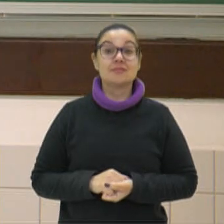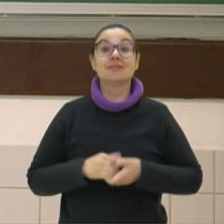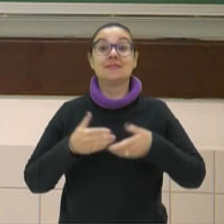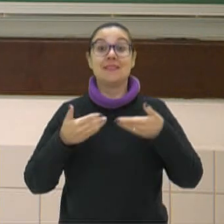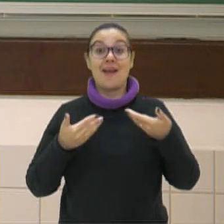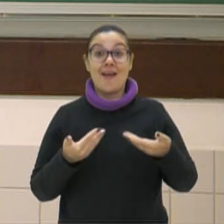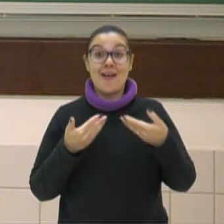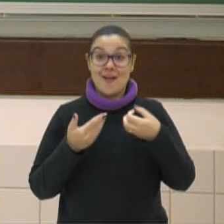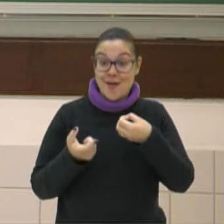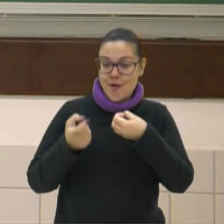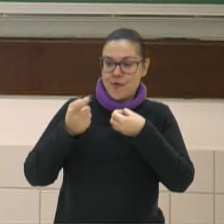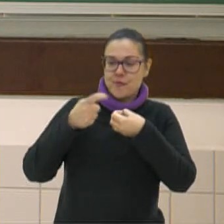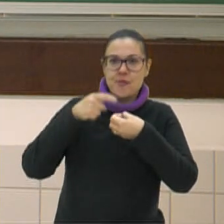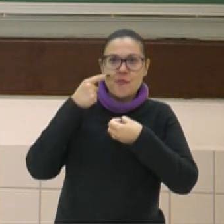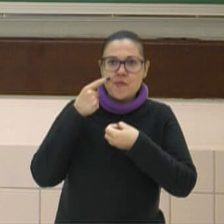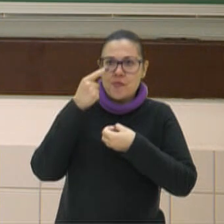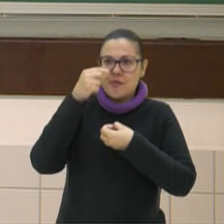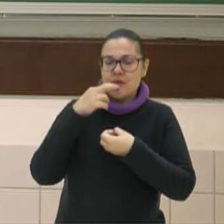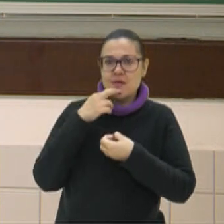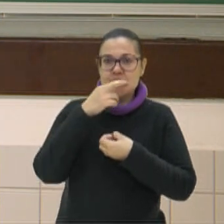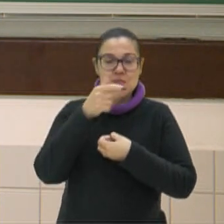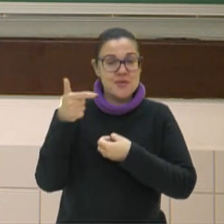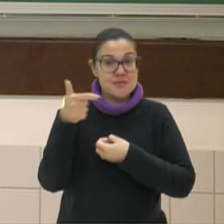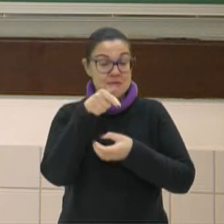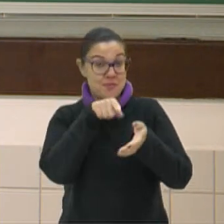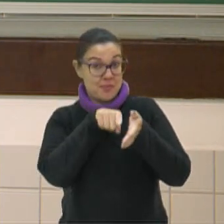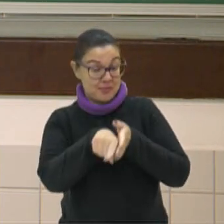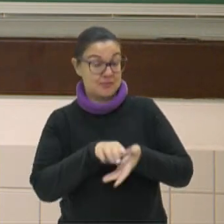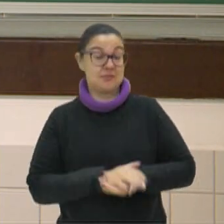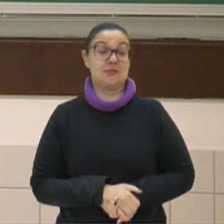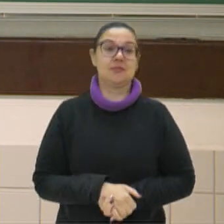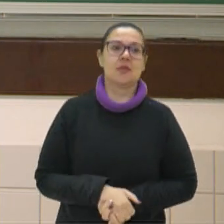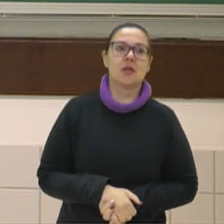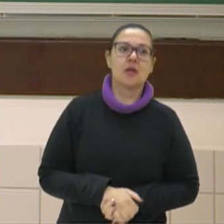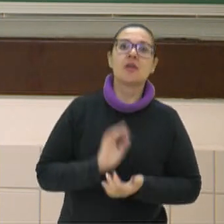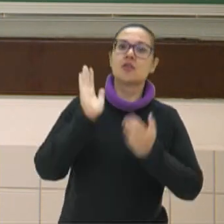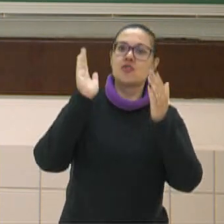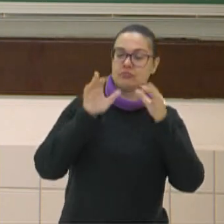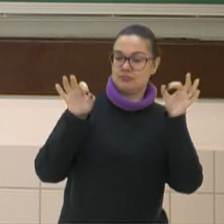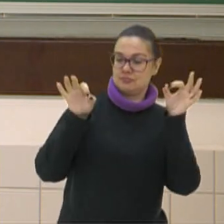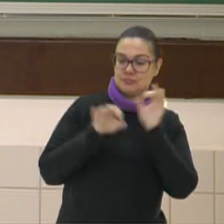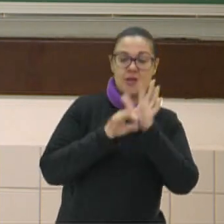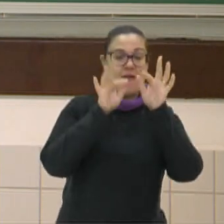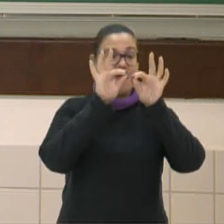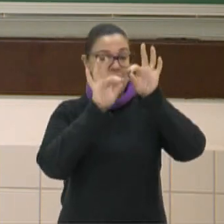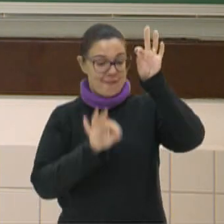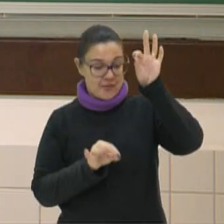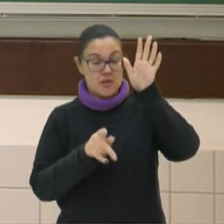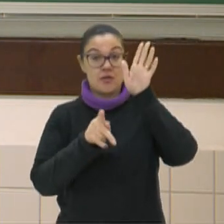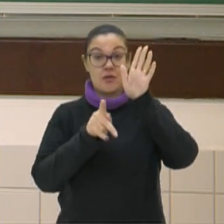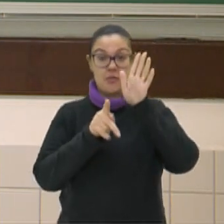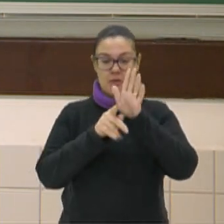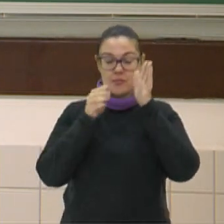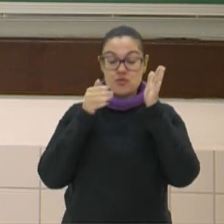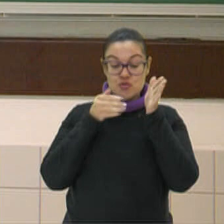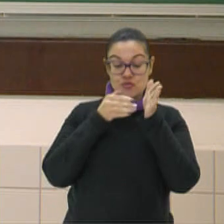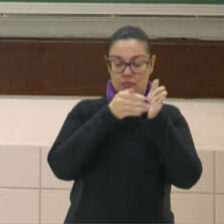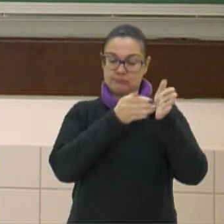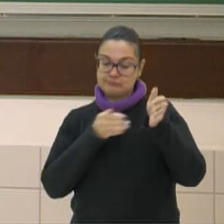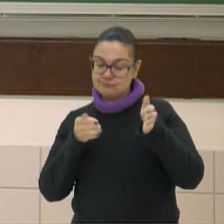Daí, galera, voltamos, vamos ver a resposta do nosso segundo quiz. Passando a frase que está no discurso direto para o discurso